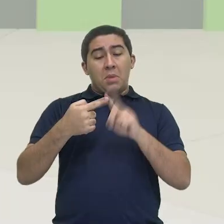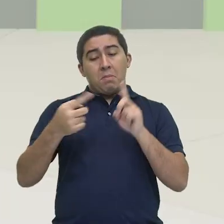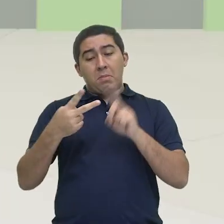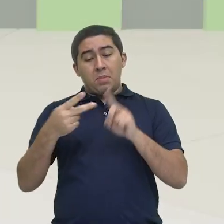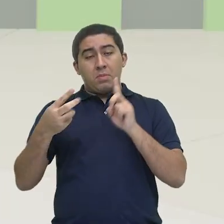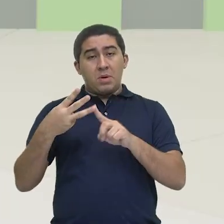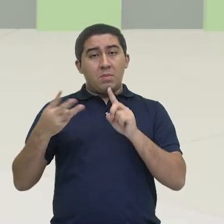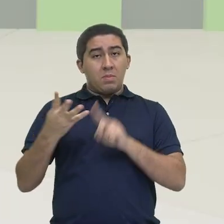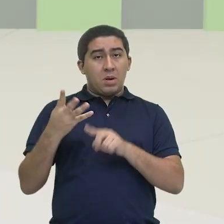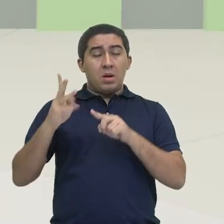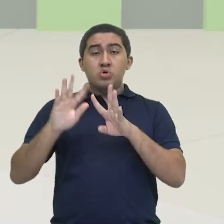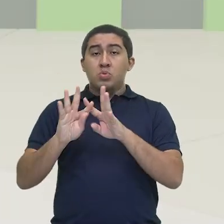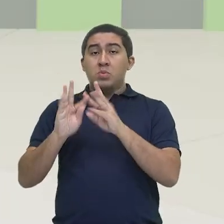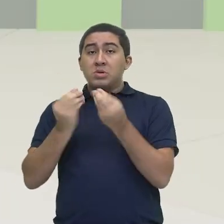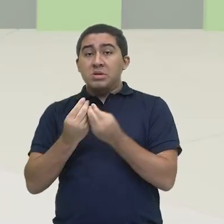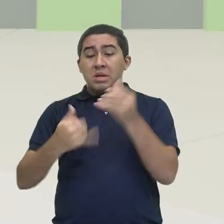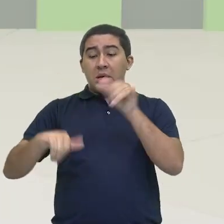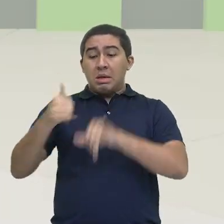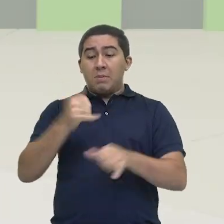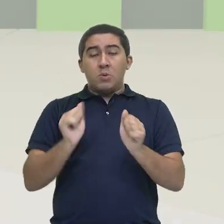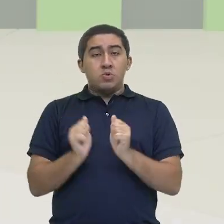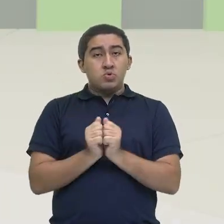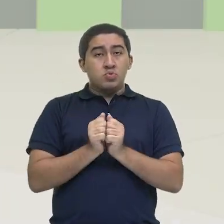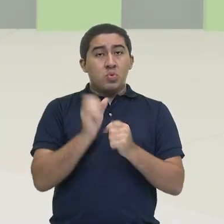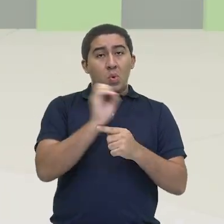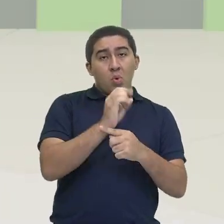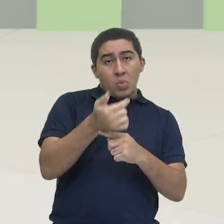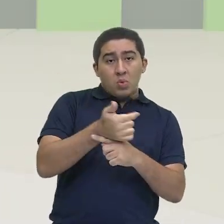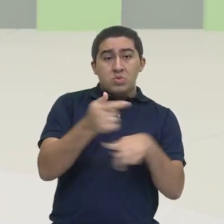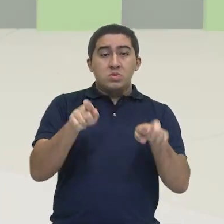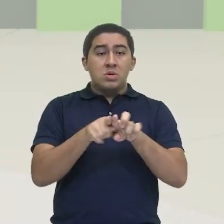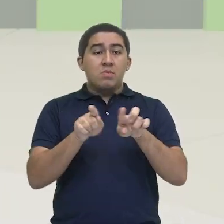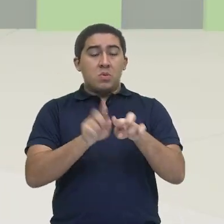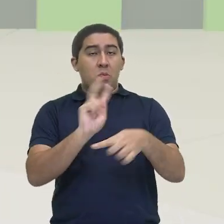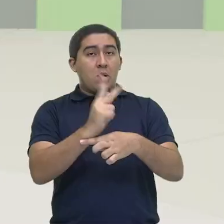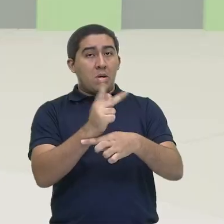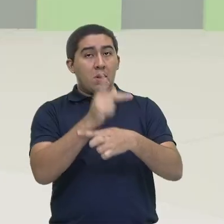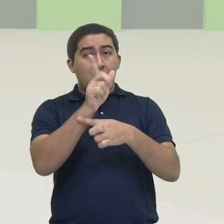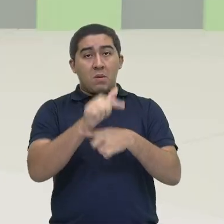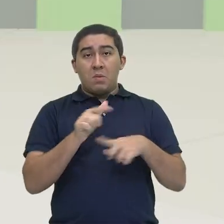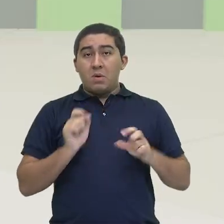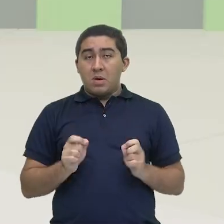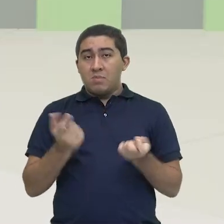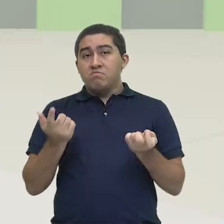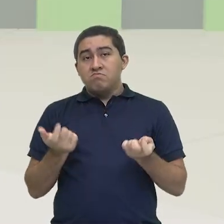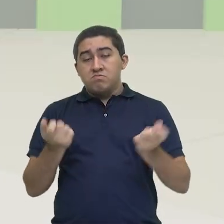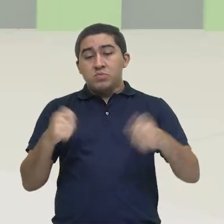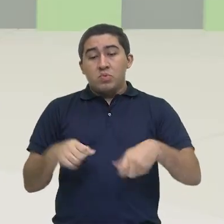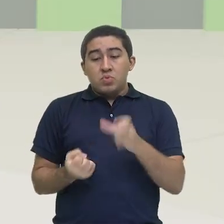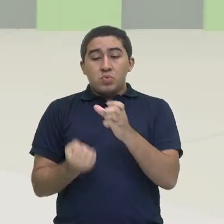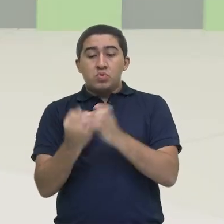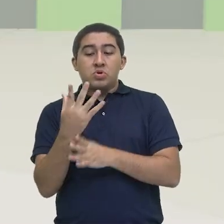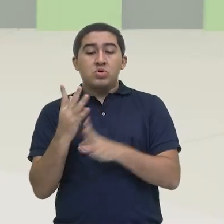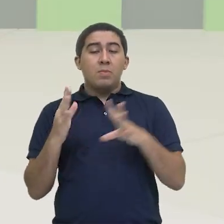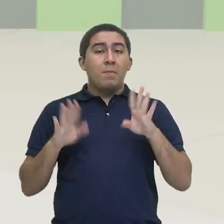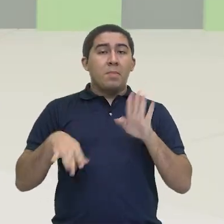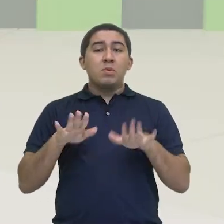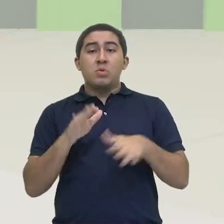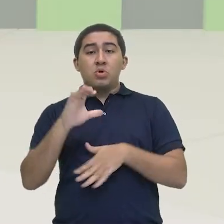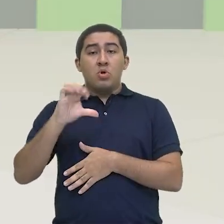eles juntos, com o oxigênio e com o hidrogênio, eles são responsáveis por exemplo, formar em torno